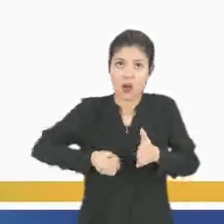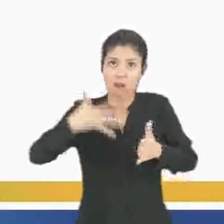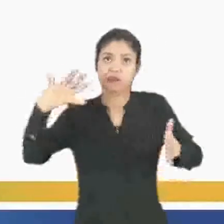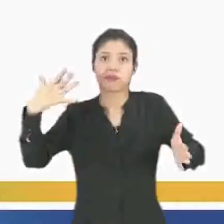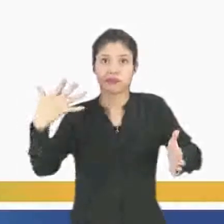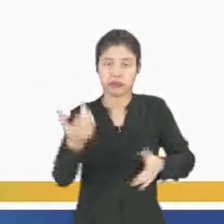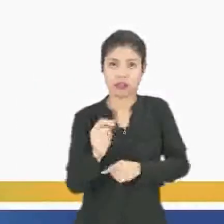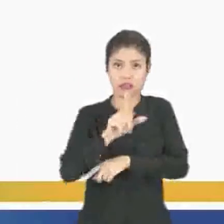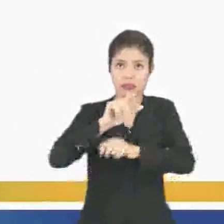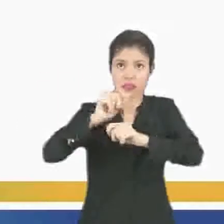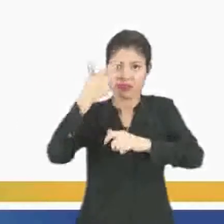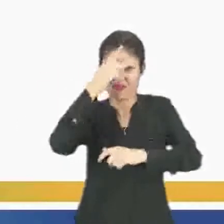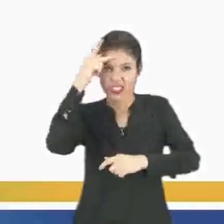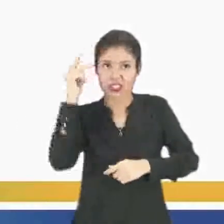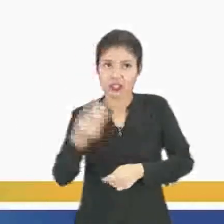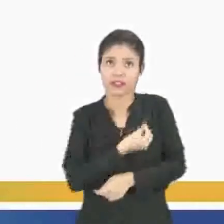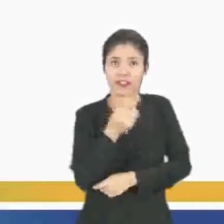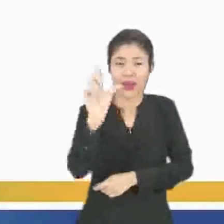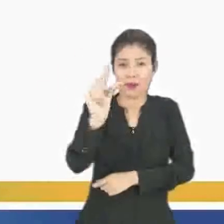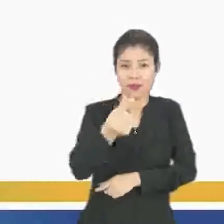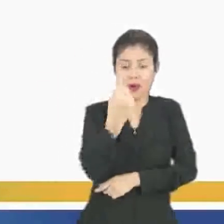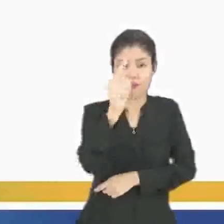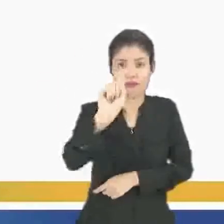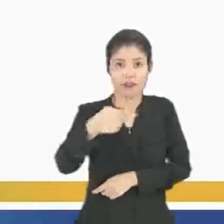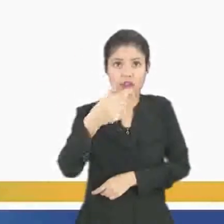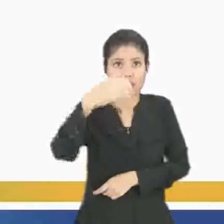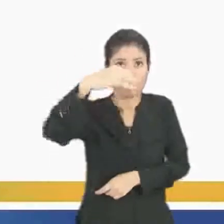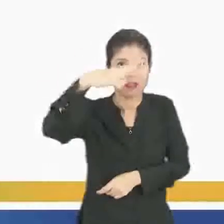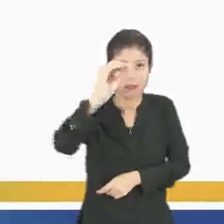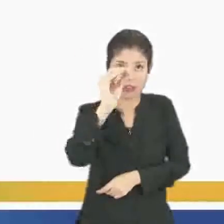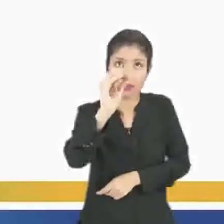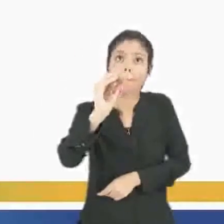de 1,9 dólares por dia, atinge